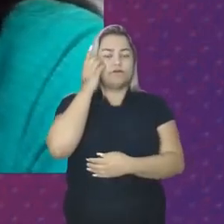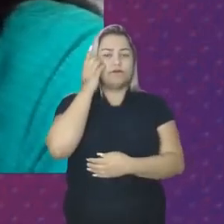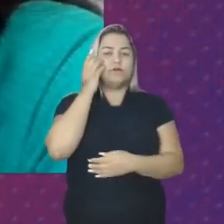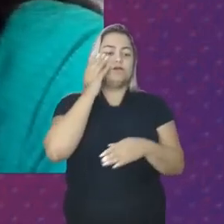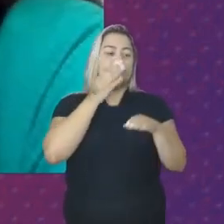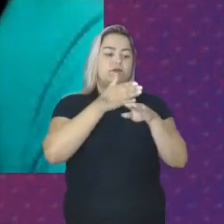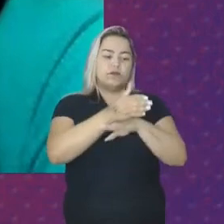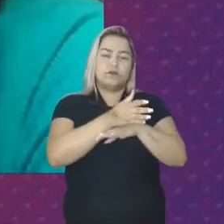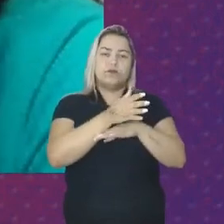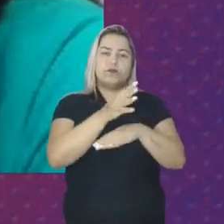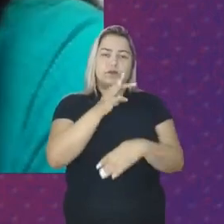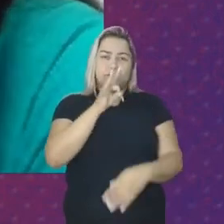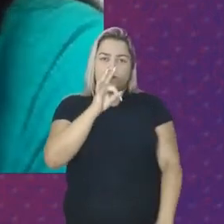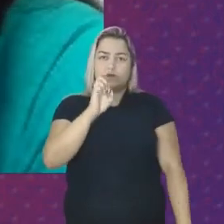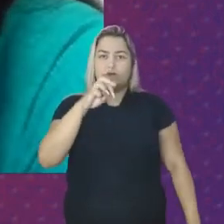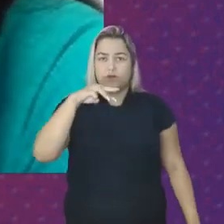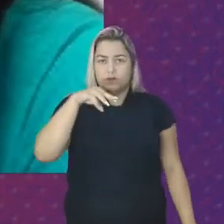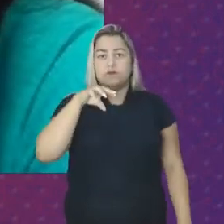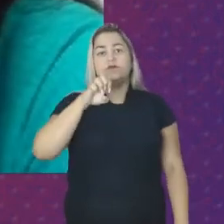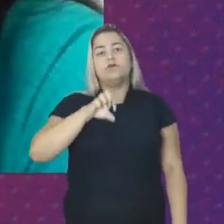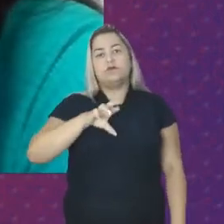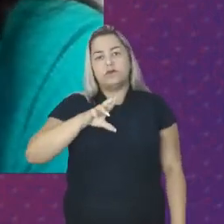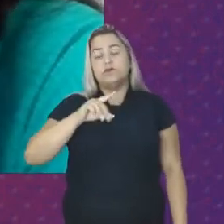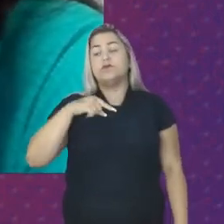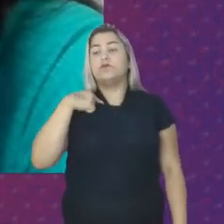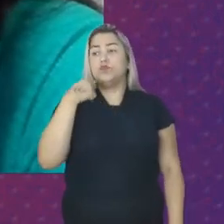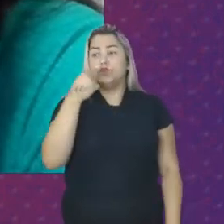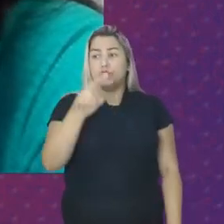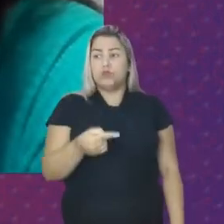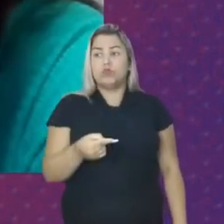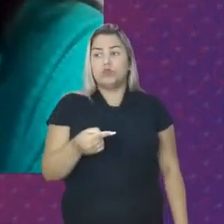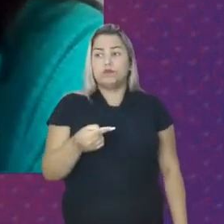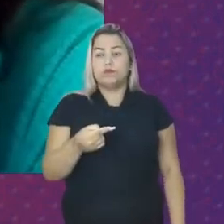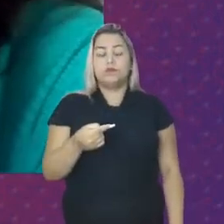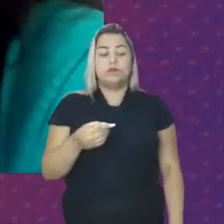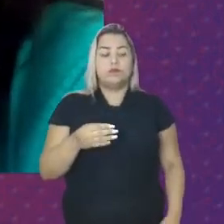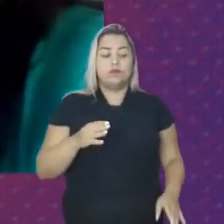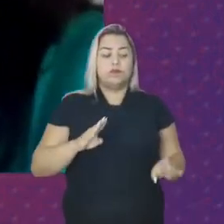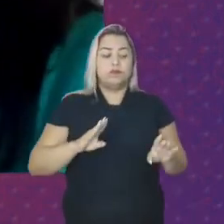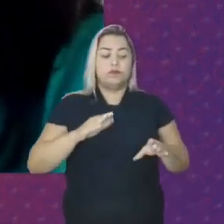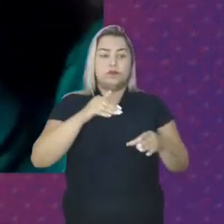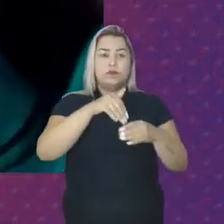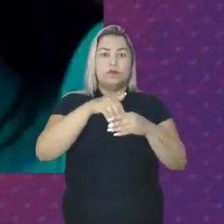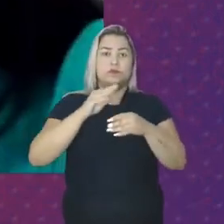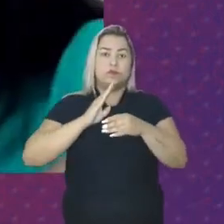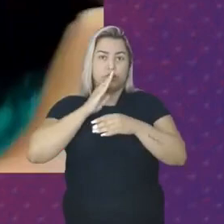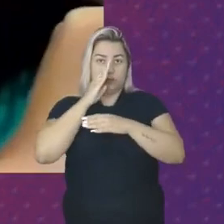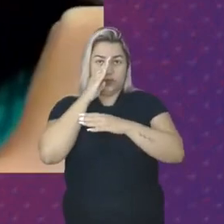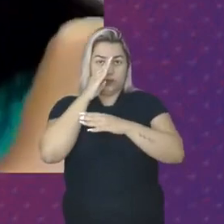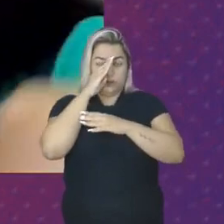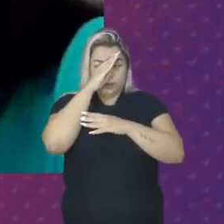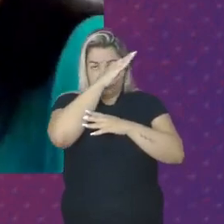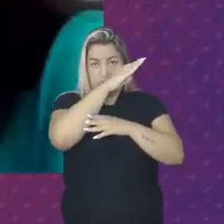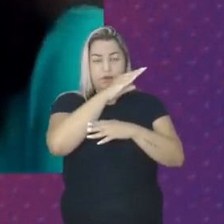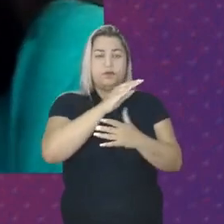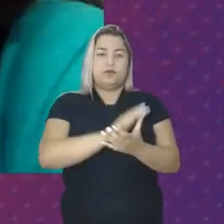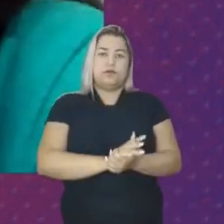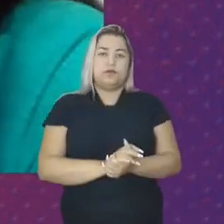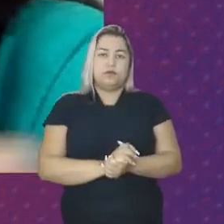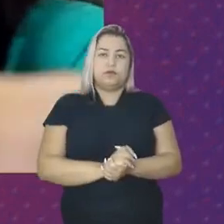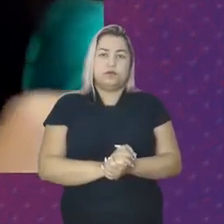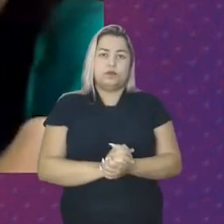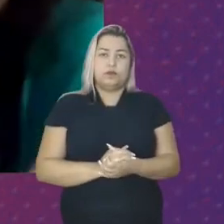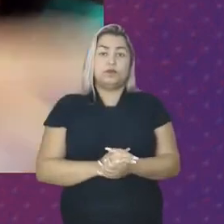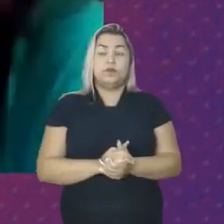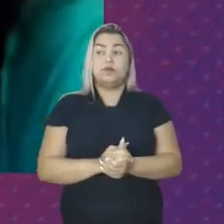do Temer e, posteriormente, a eleição do Bolsonaro e, a partir daí mesmo, um